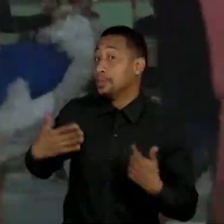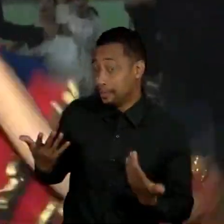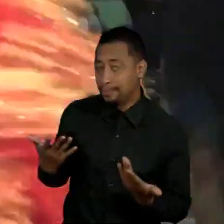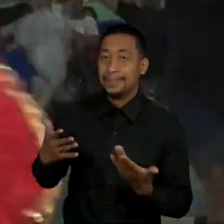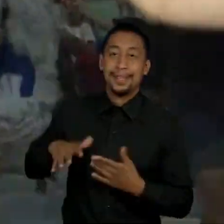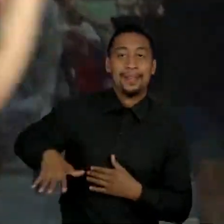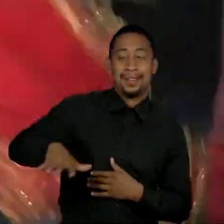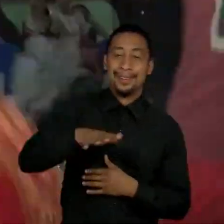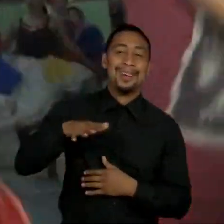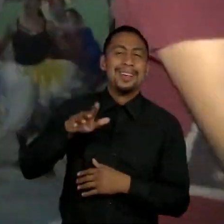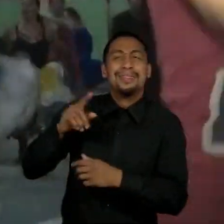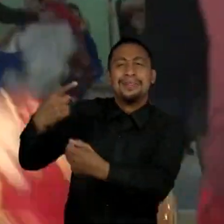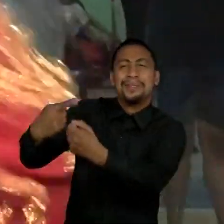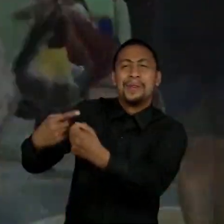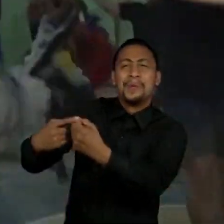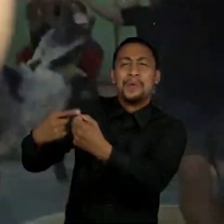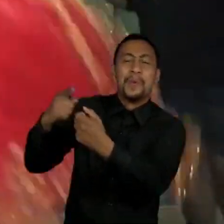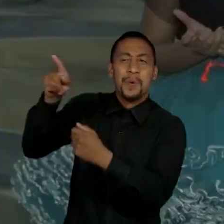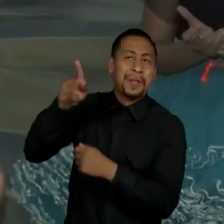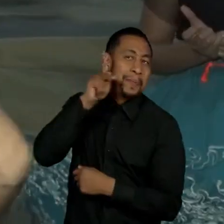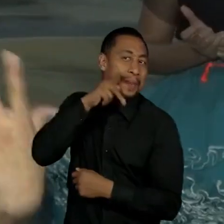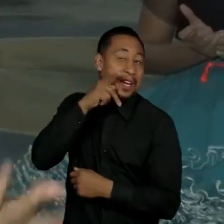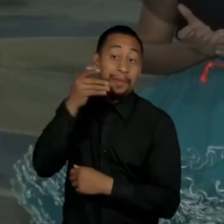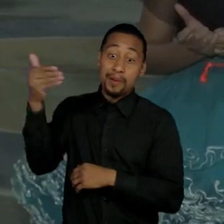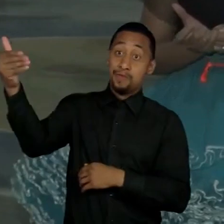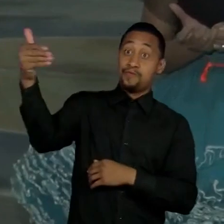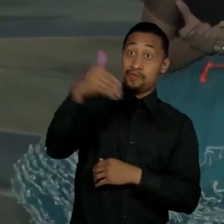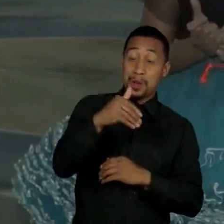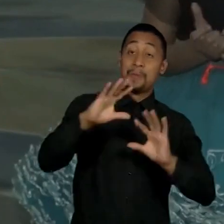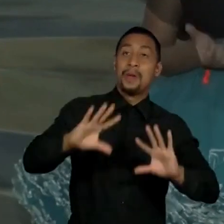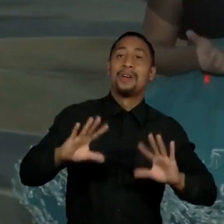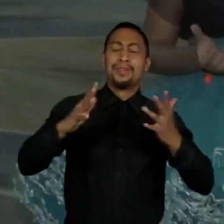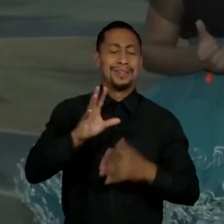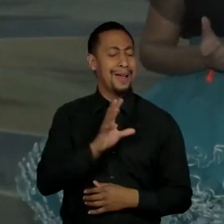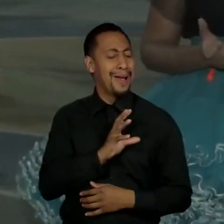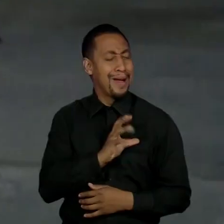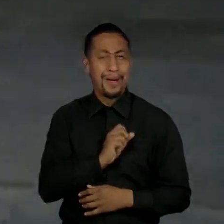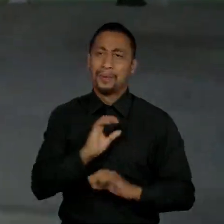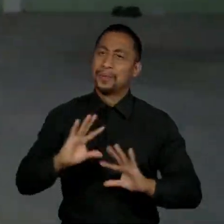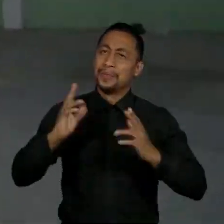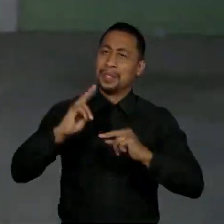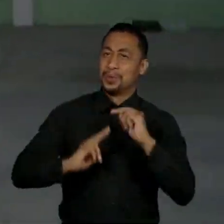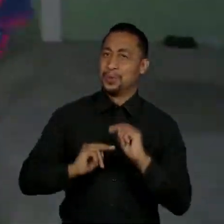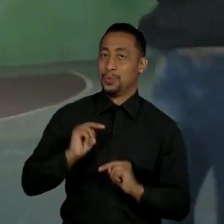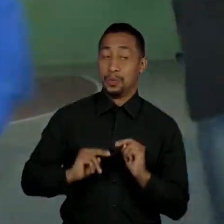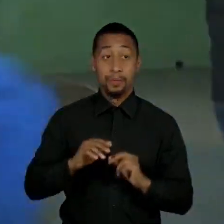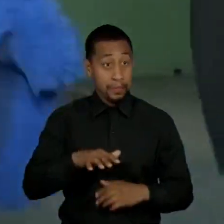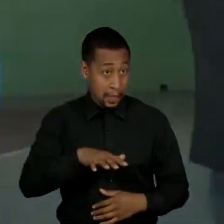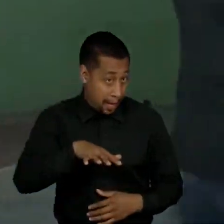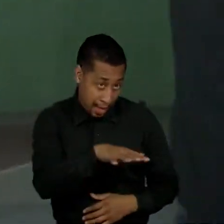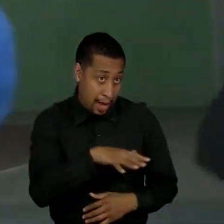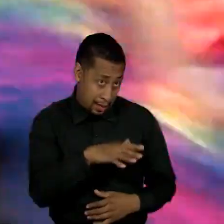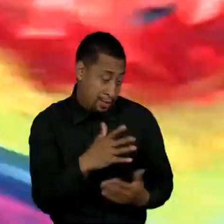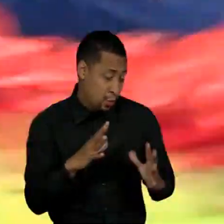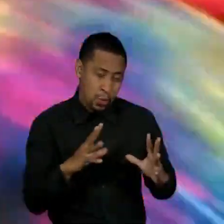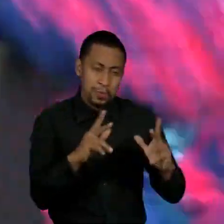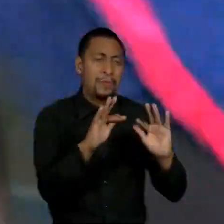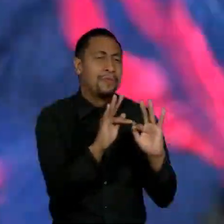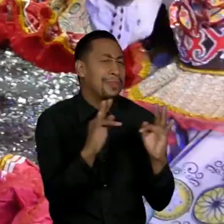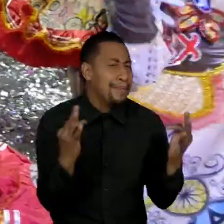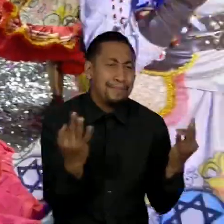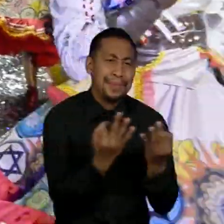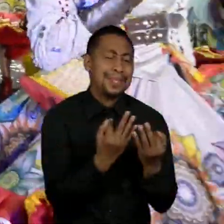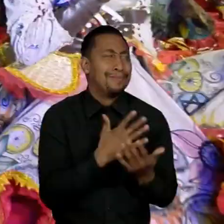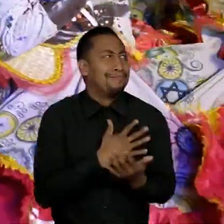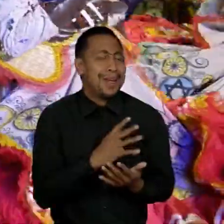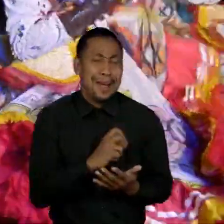só por amor ao São João. É uma grande família. Aqui todo mundo se apoia. Isso que tudo é o pessoal da quadrilha mesmo que